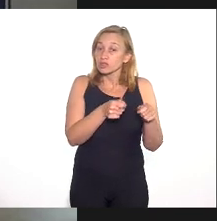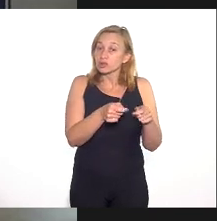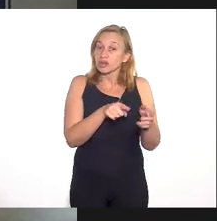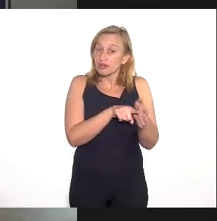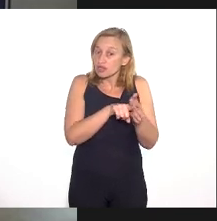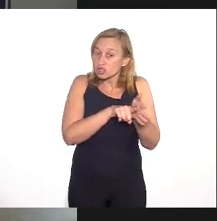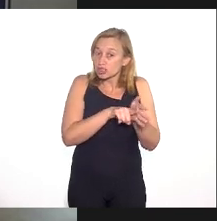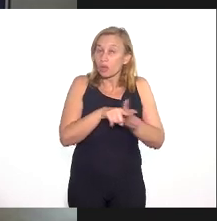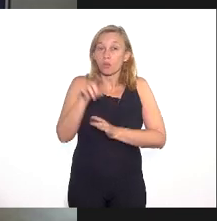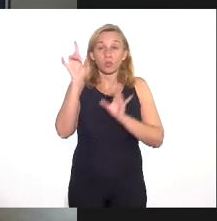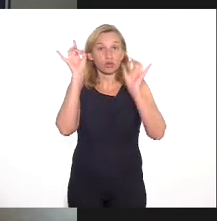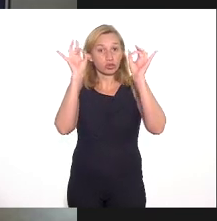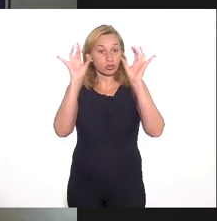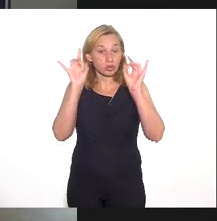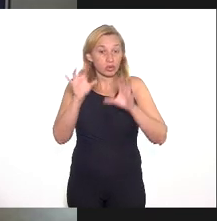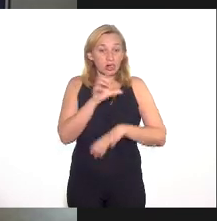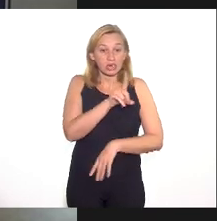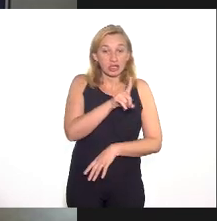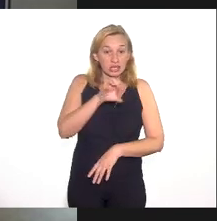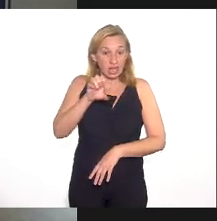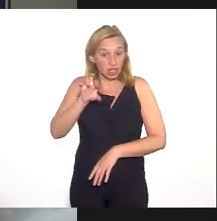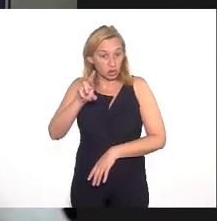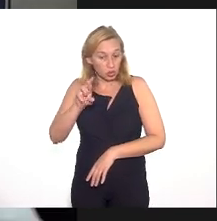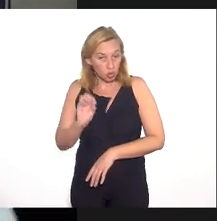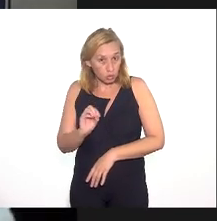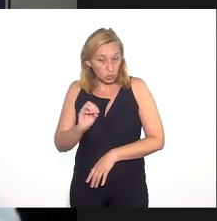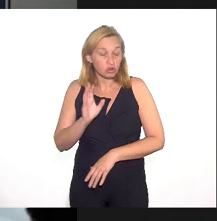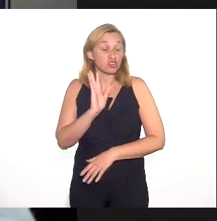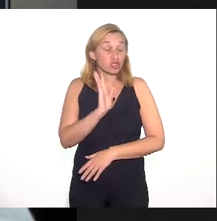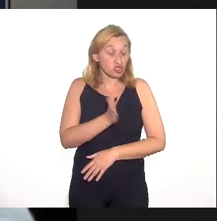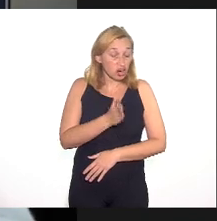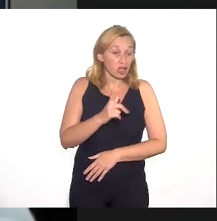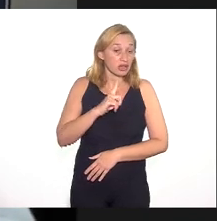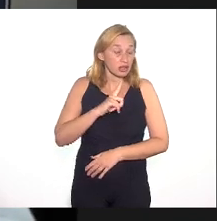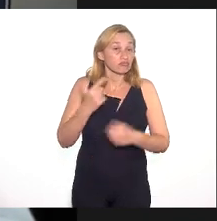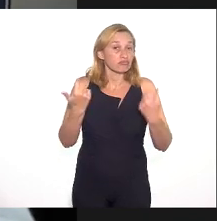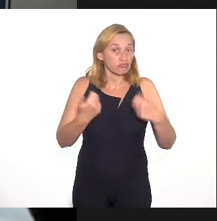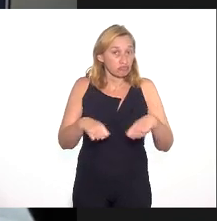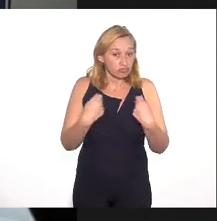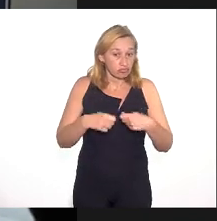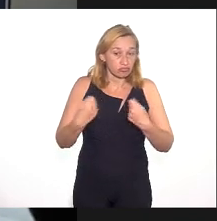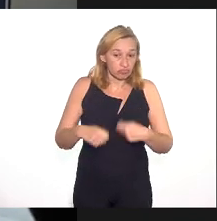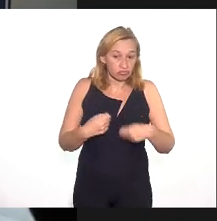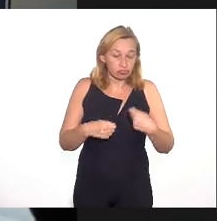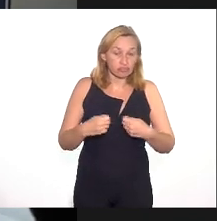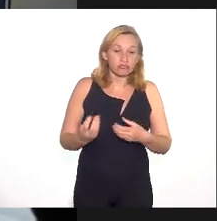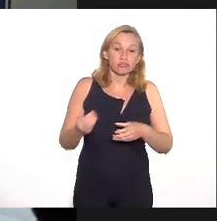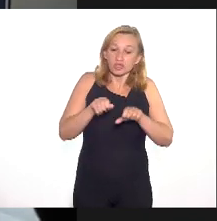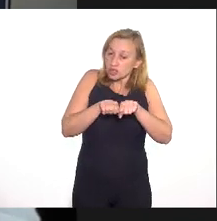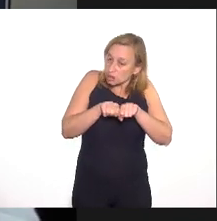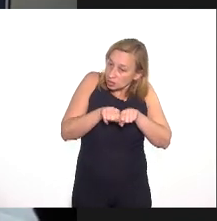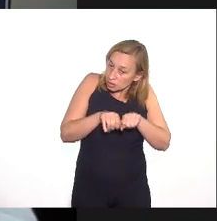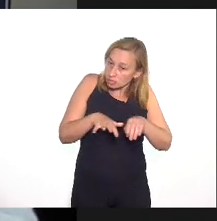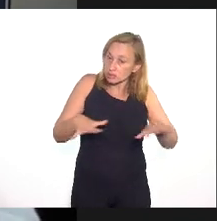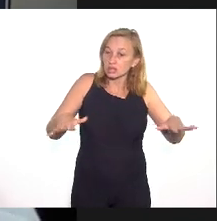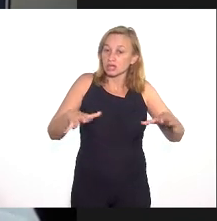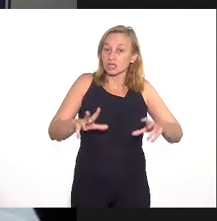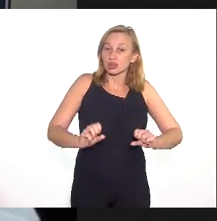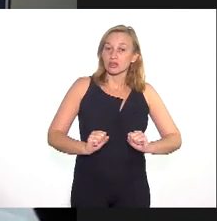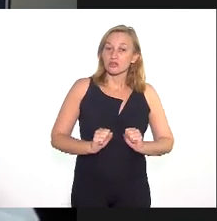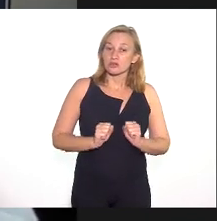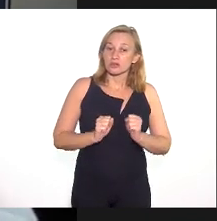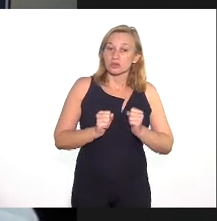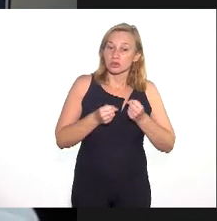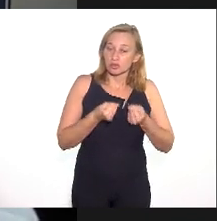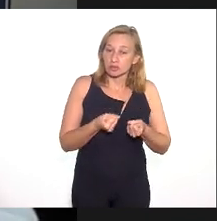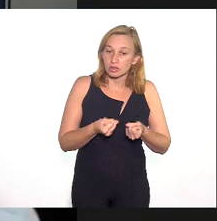em especial o DETRO, né? Que já tem uma necessidade, inclusive, de ampliação e fortalecer